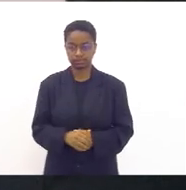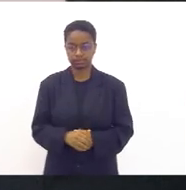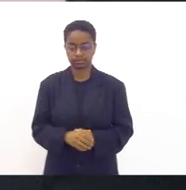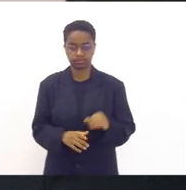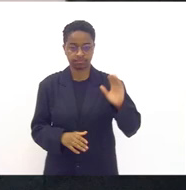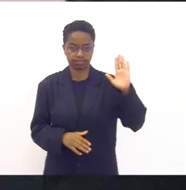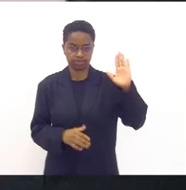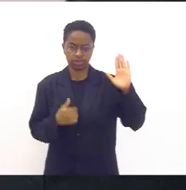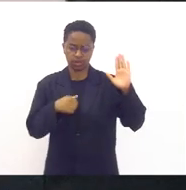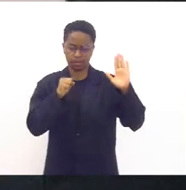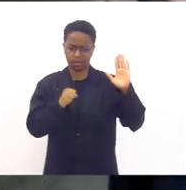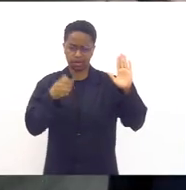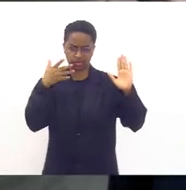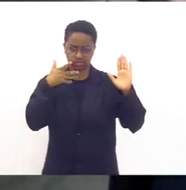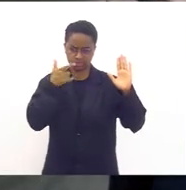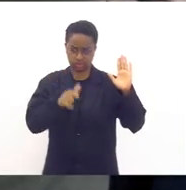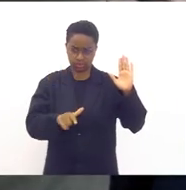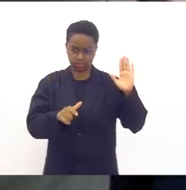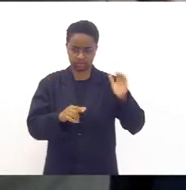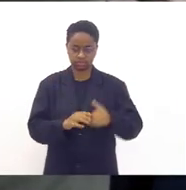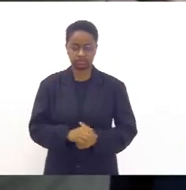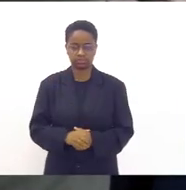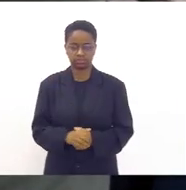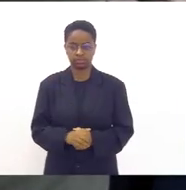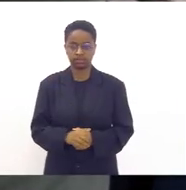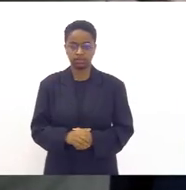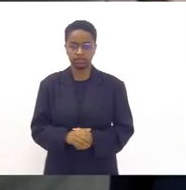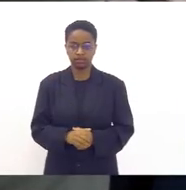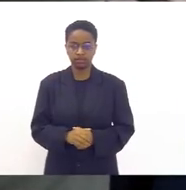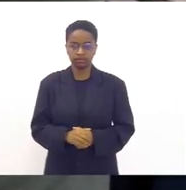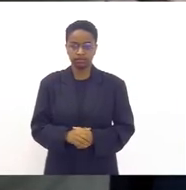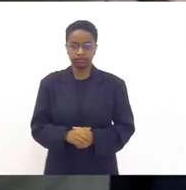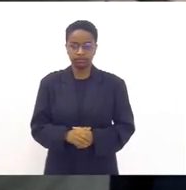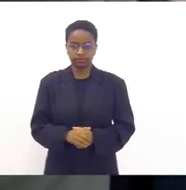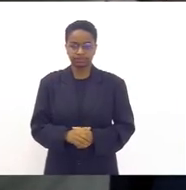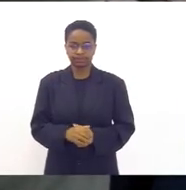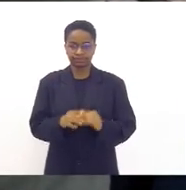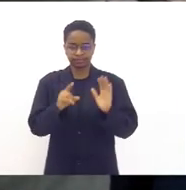me permite de novo? Doutor Gustavo,